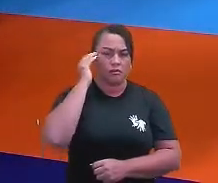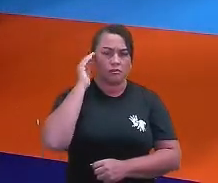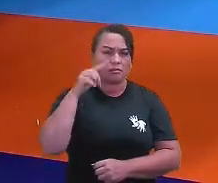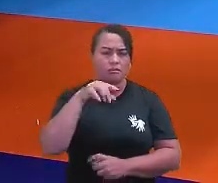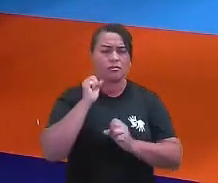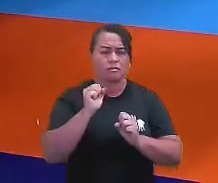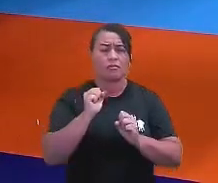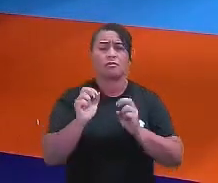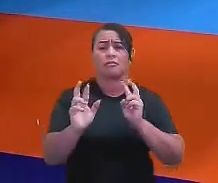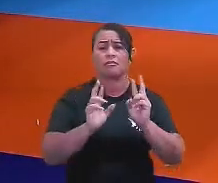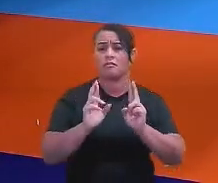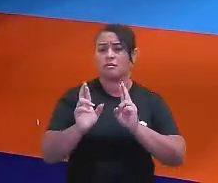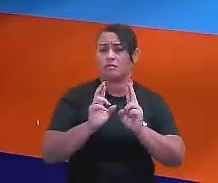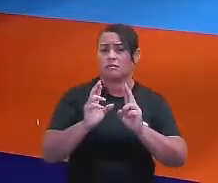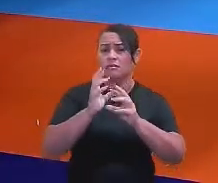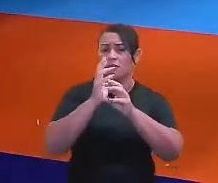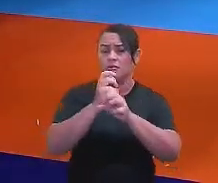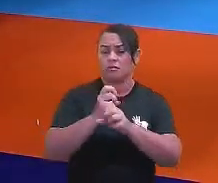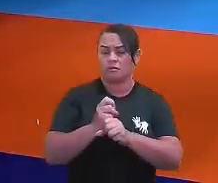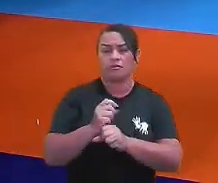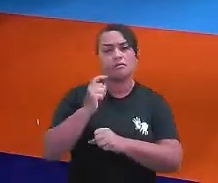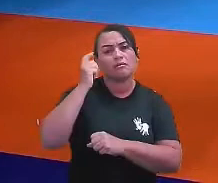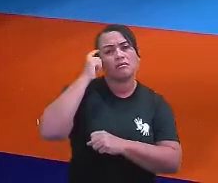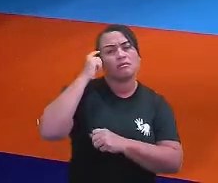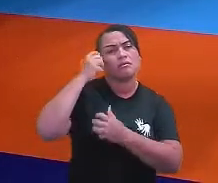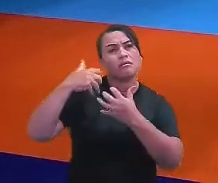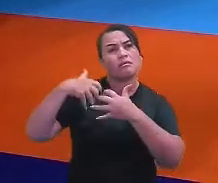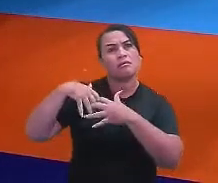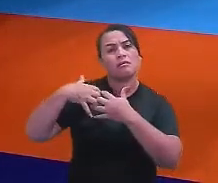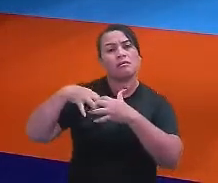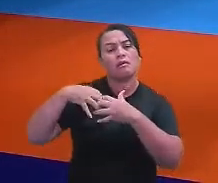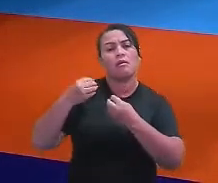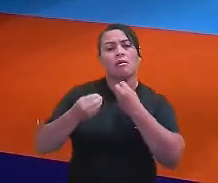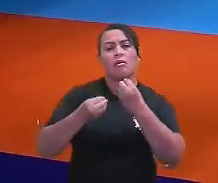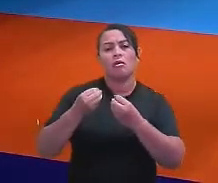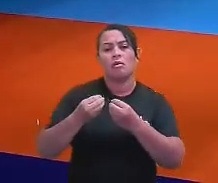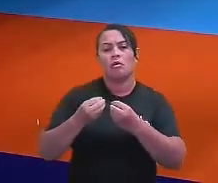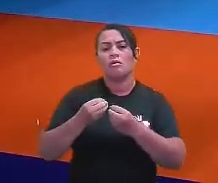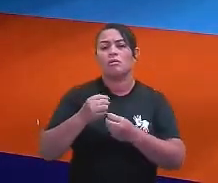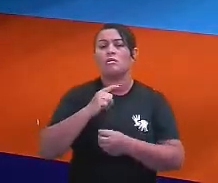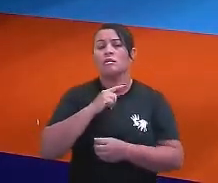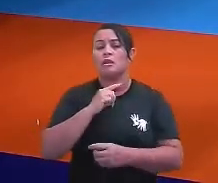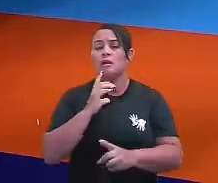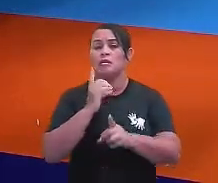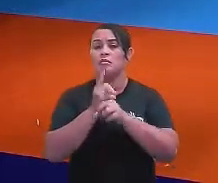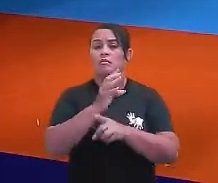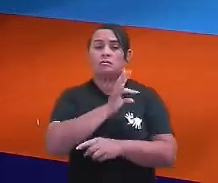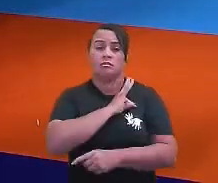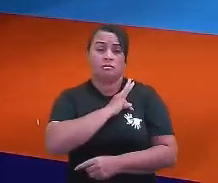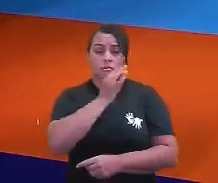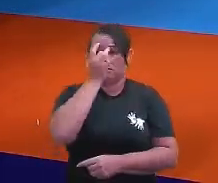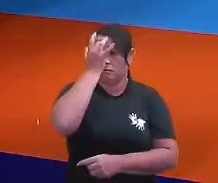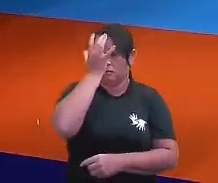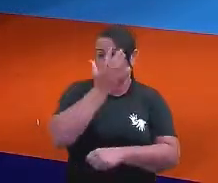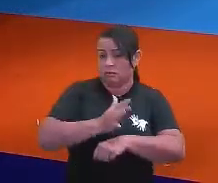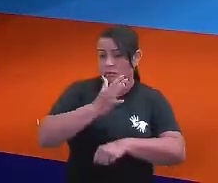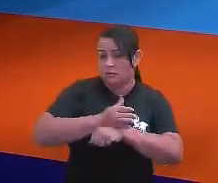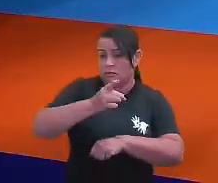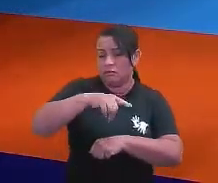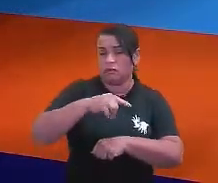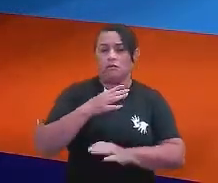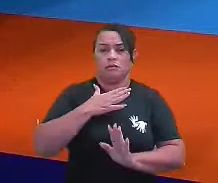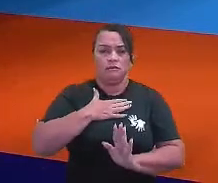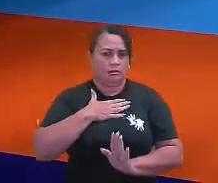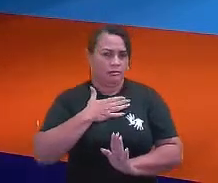fazer essa relação de cálculo, tá? Mental, achando aí a técnica mais prática de você fazer o cálculo. Para mim, a